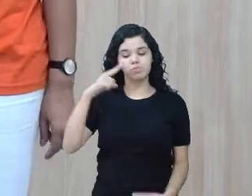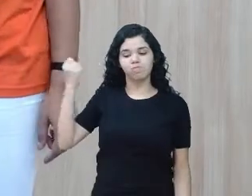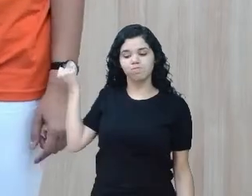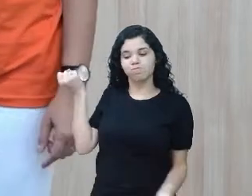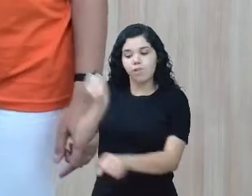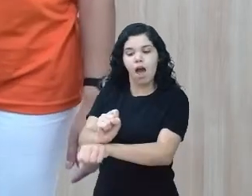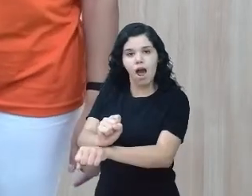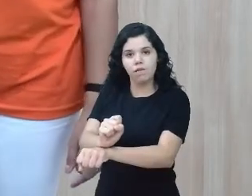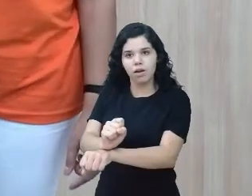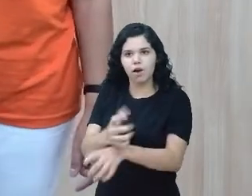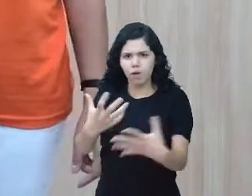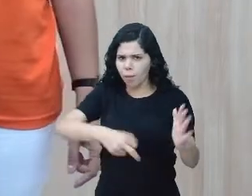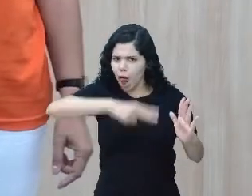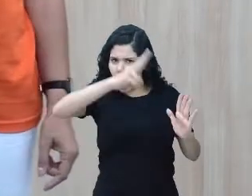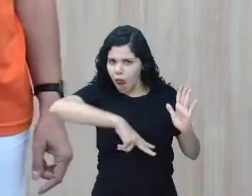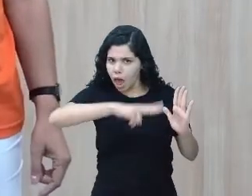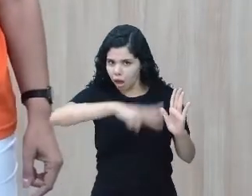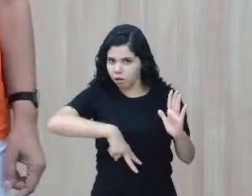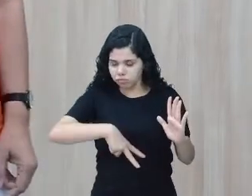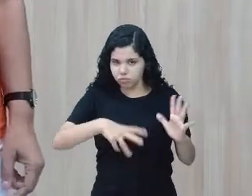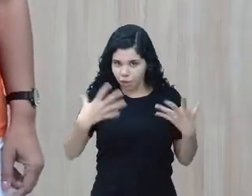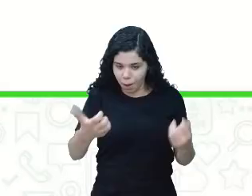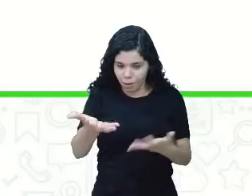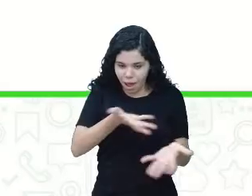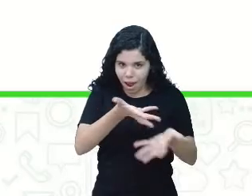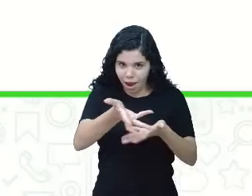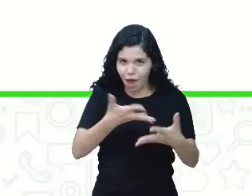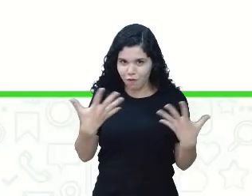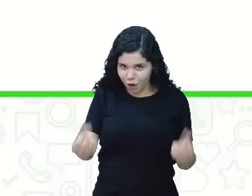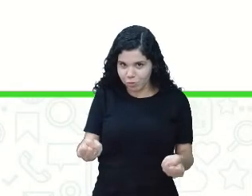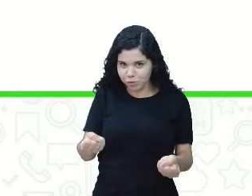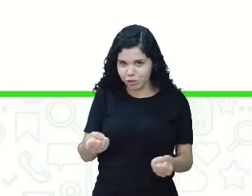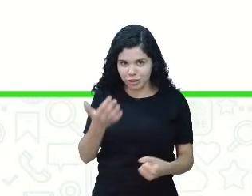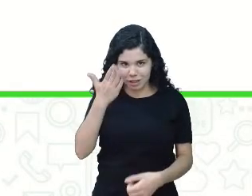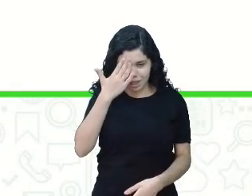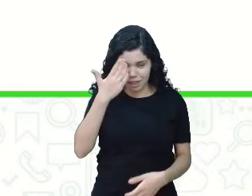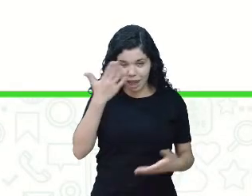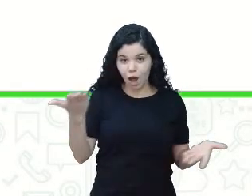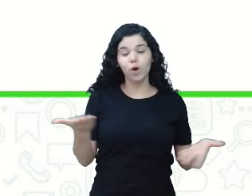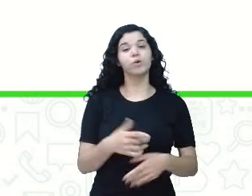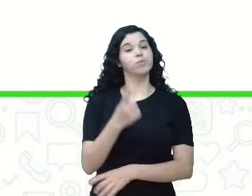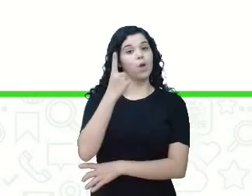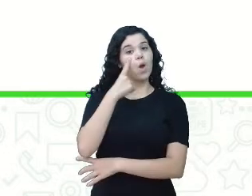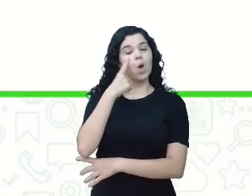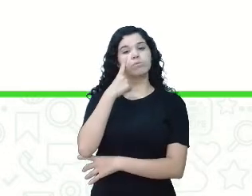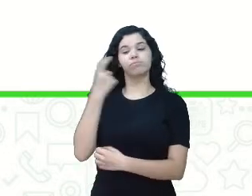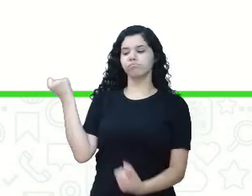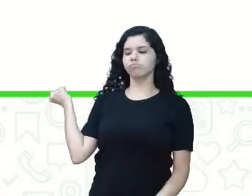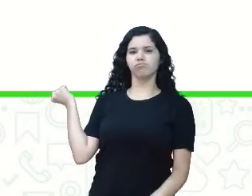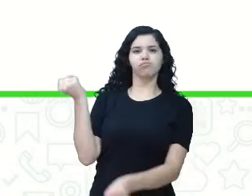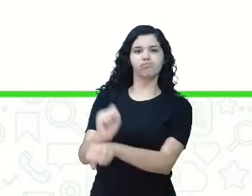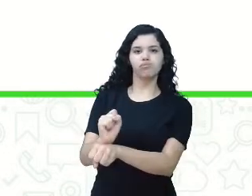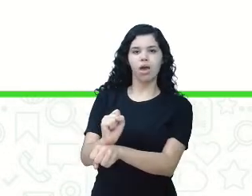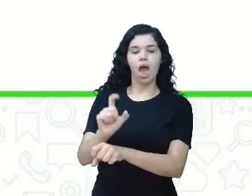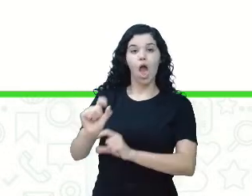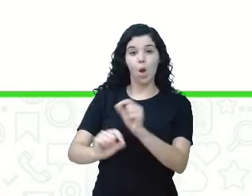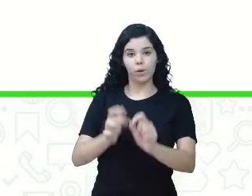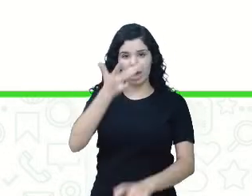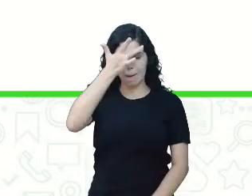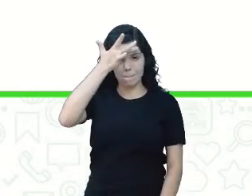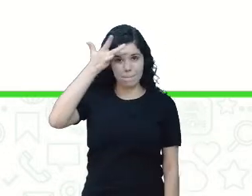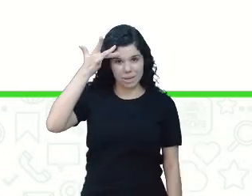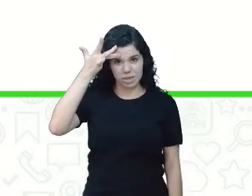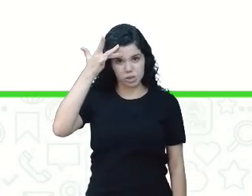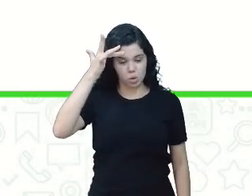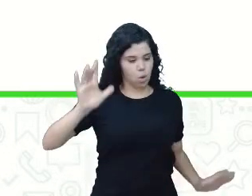Escravizar, vamos fazer essa leitura juntos, vamos interagir, vamos saber o que é? Escravizar é tirar uma pessoa